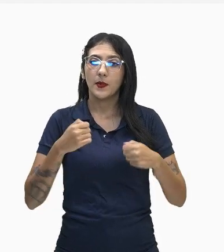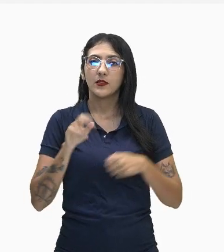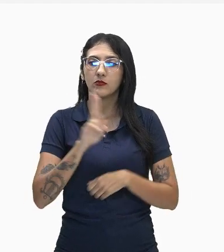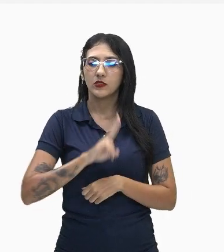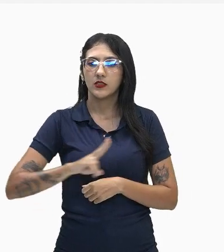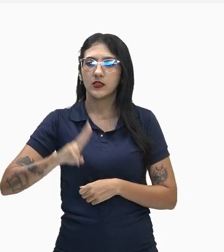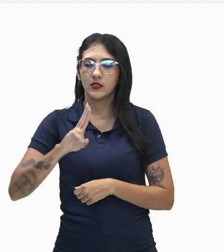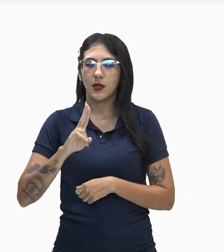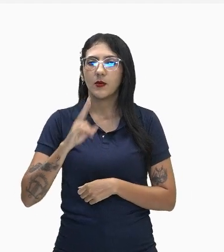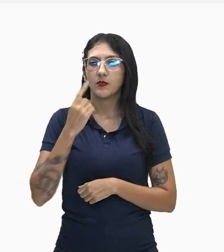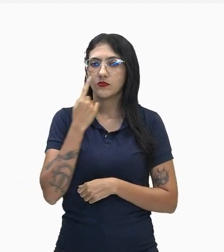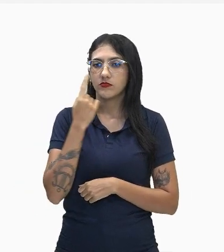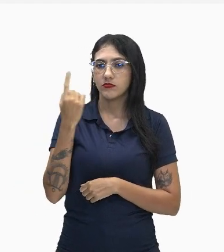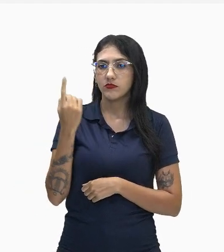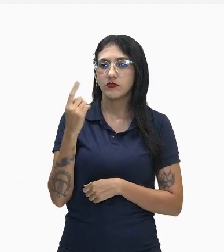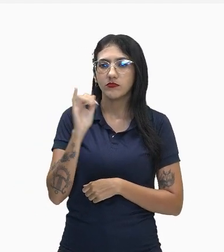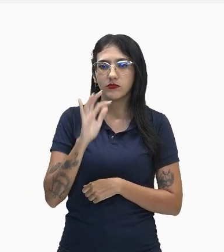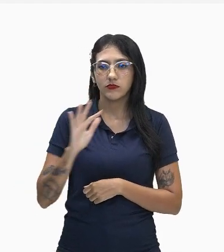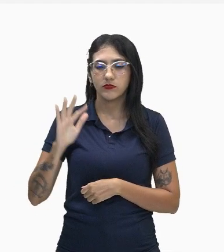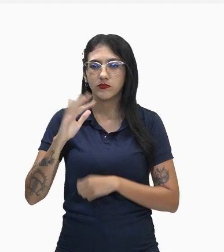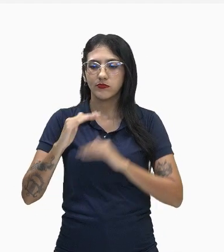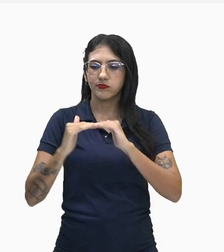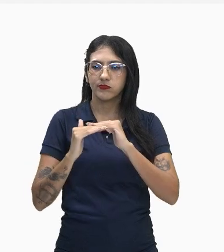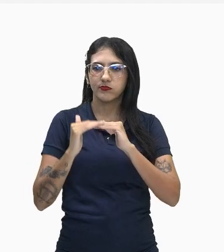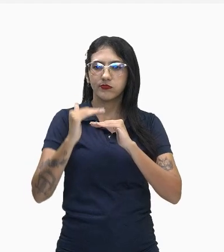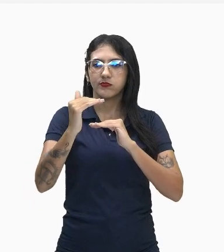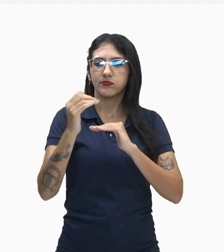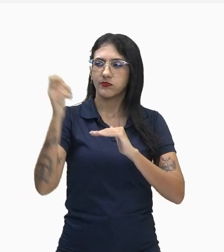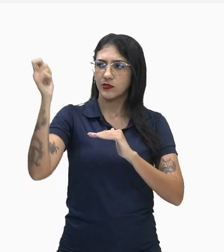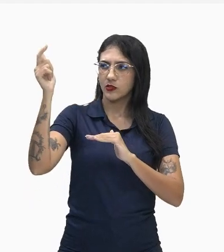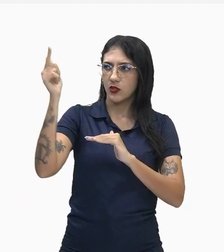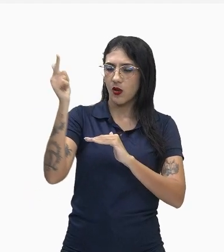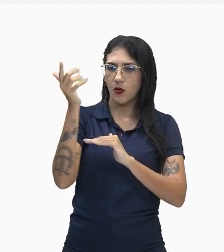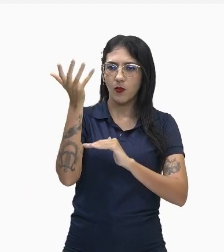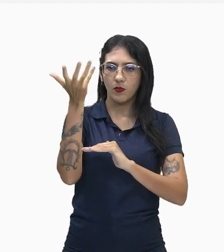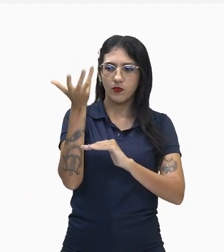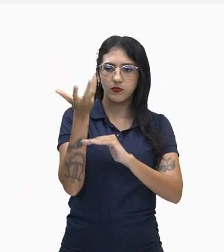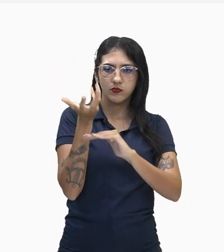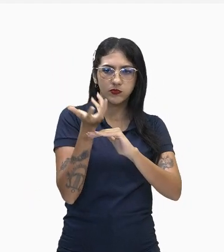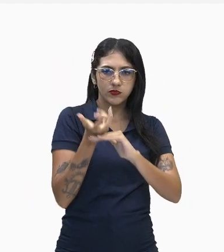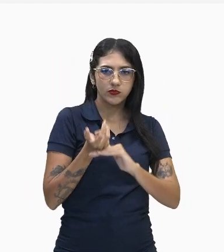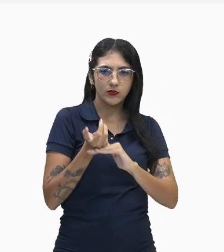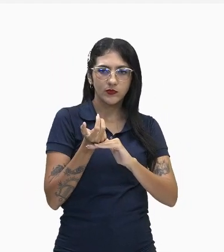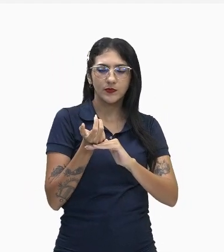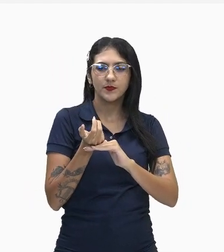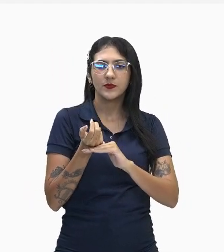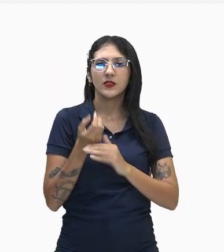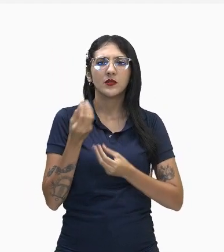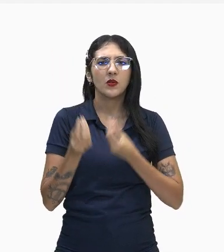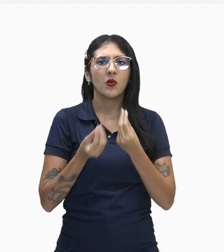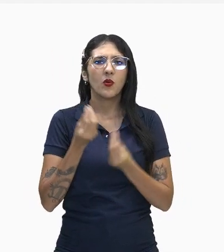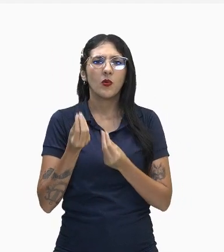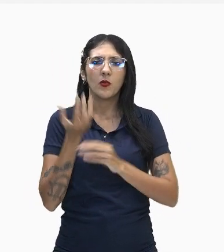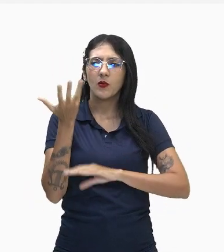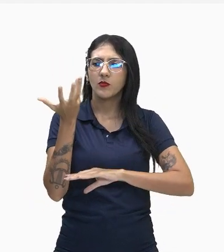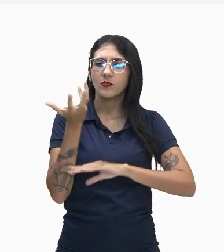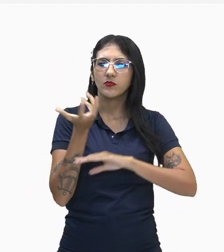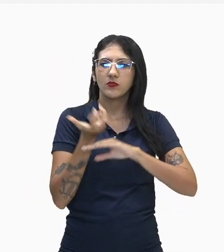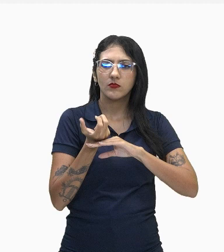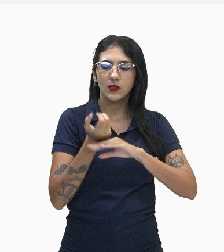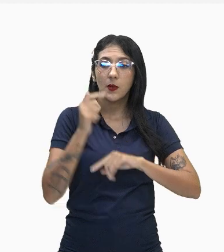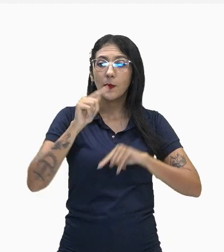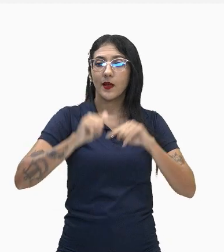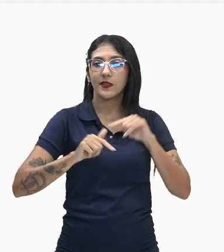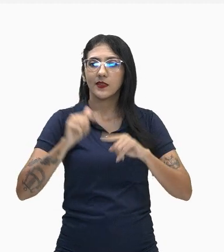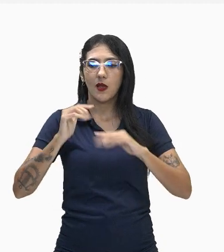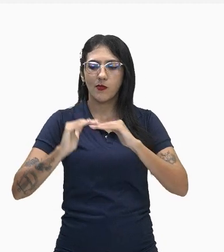captura da energia do sol e sendo convertida depois em eletricidade. Essa captação ela vai ser feita através de